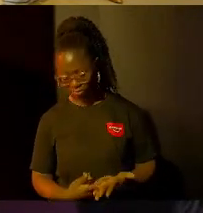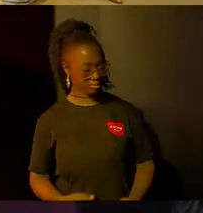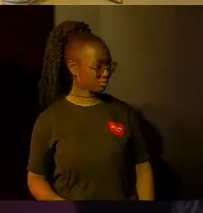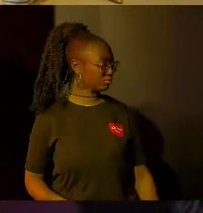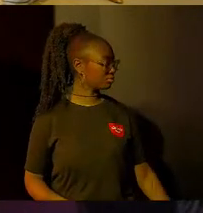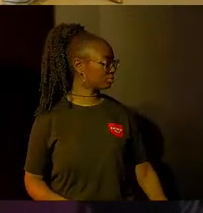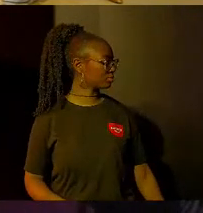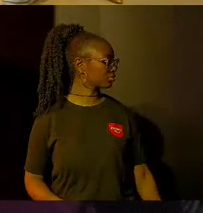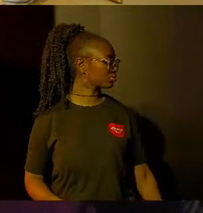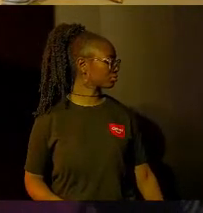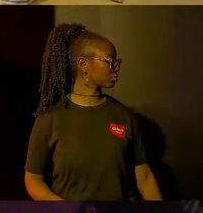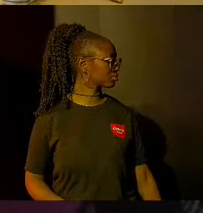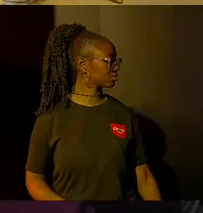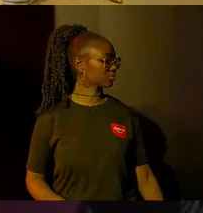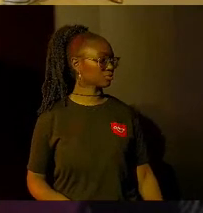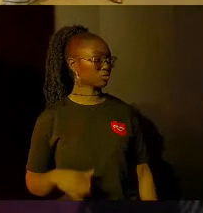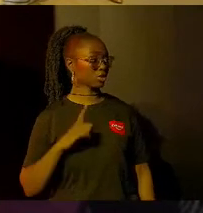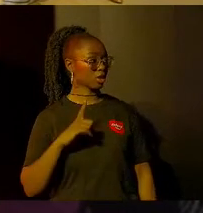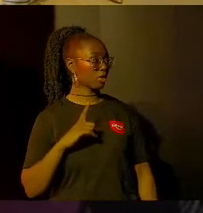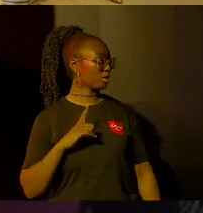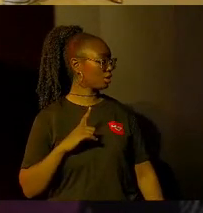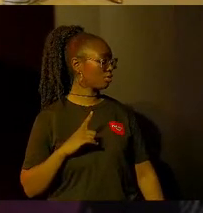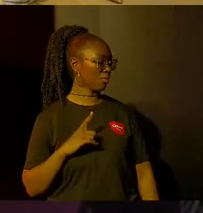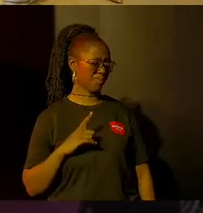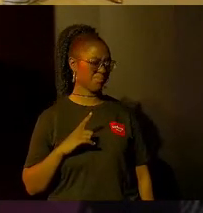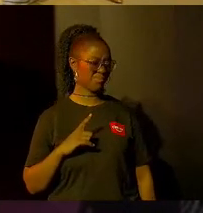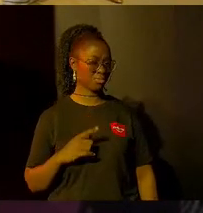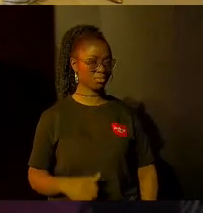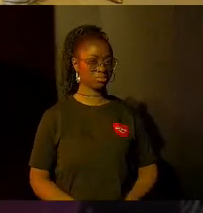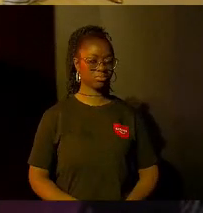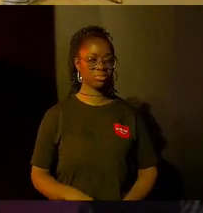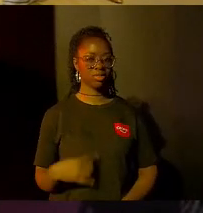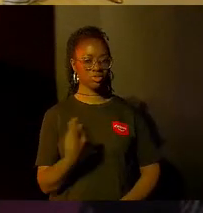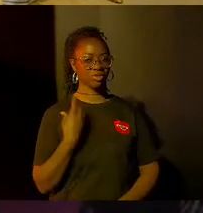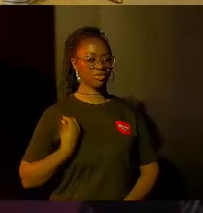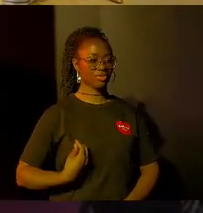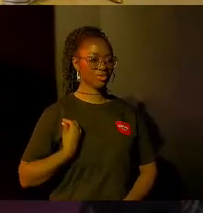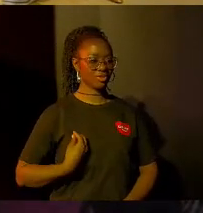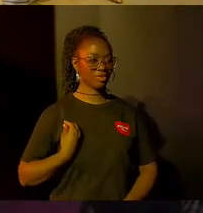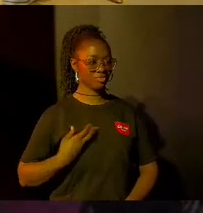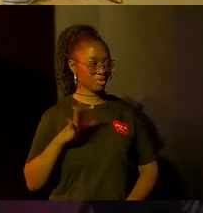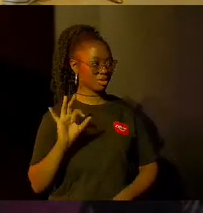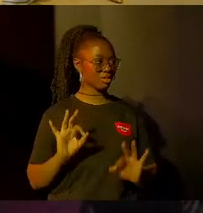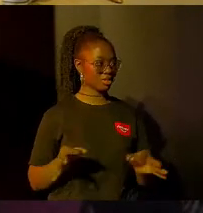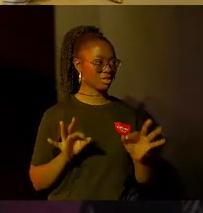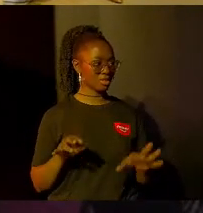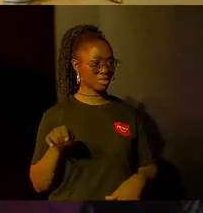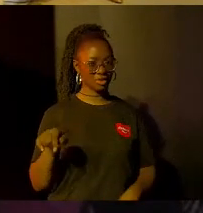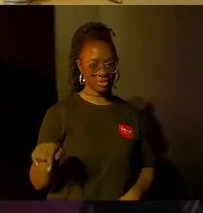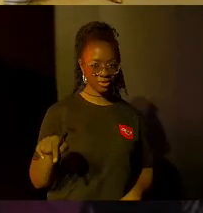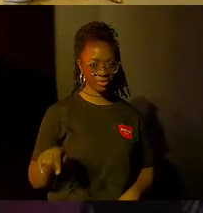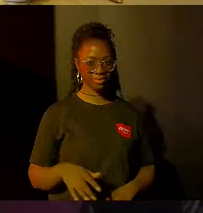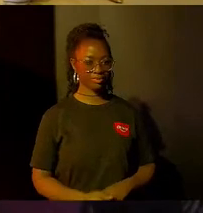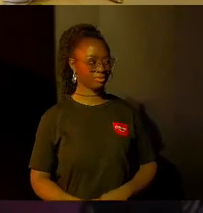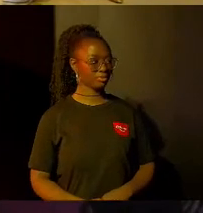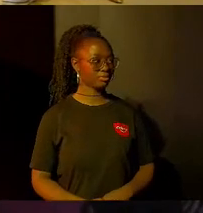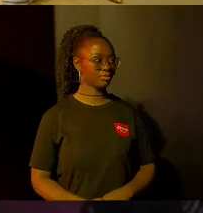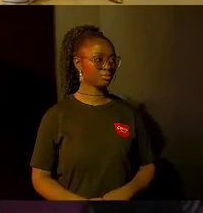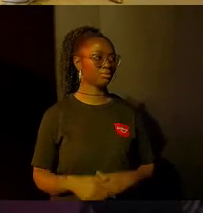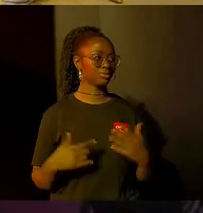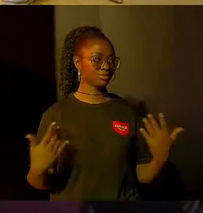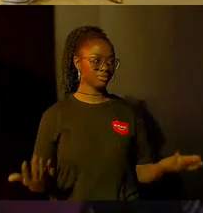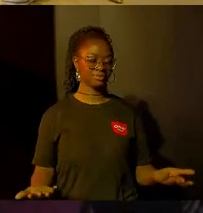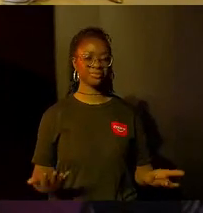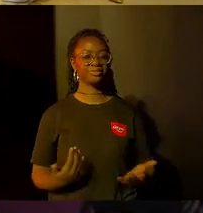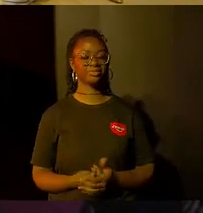acaba sendo a busca de sentido as nossas vidas são exatamente isso nós precisaremos de uma outra vida que